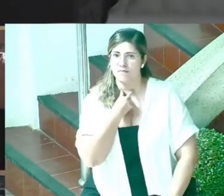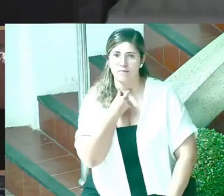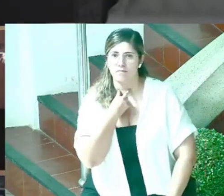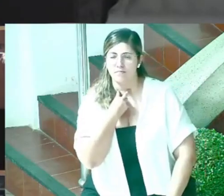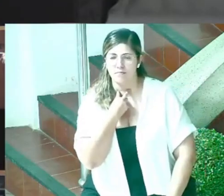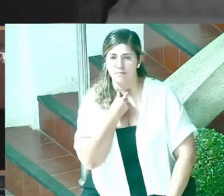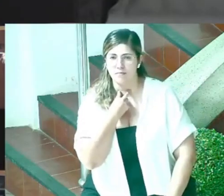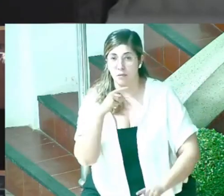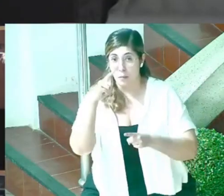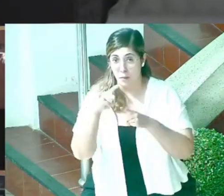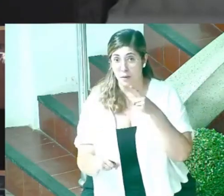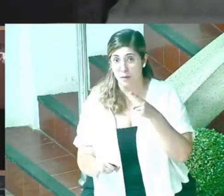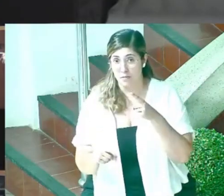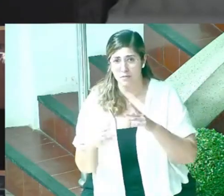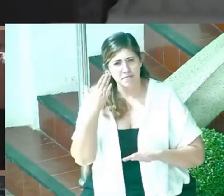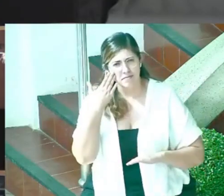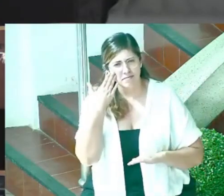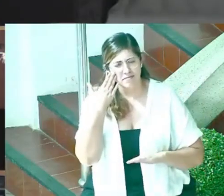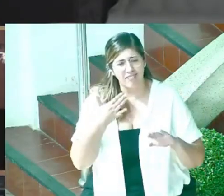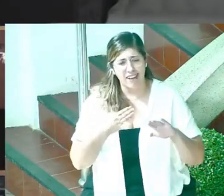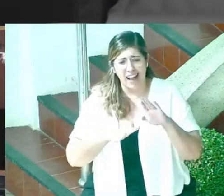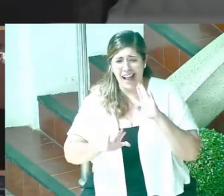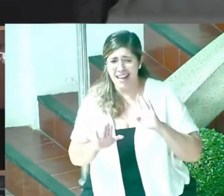Deixe-me então dar um exemplo.